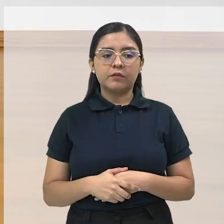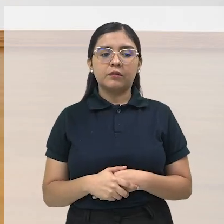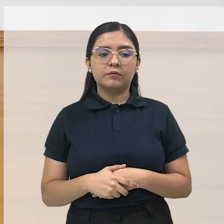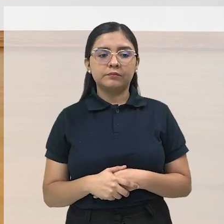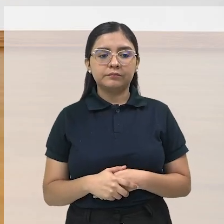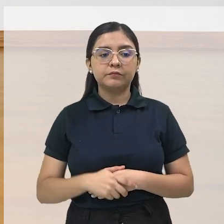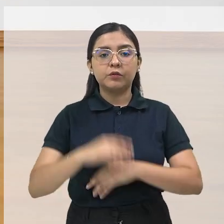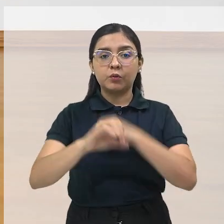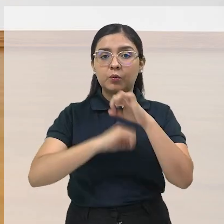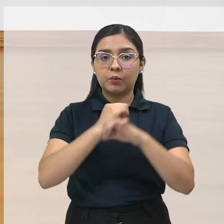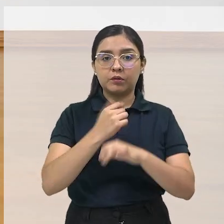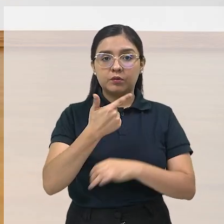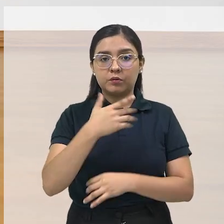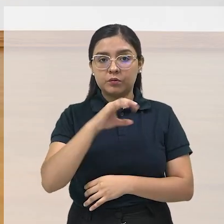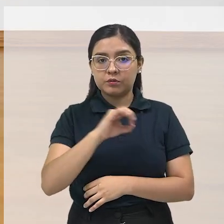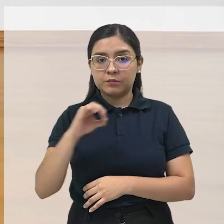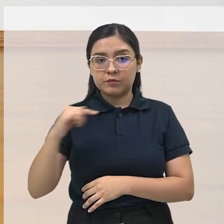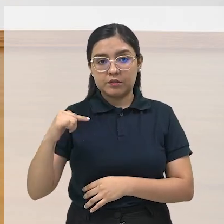Nacional em